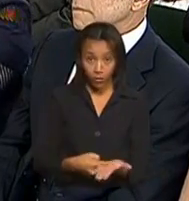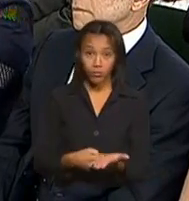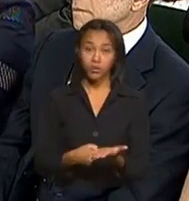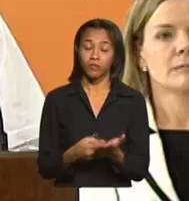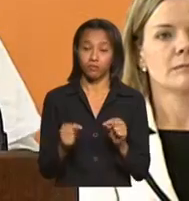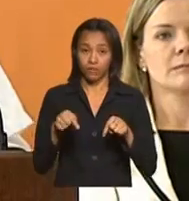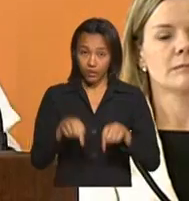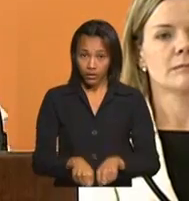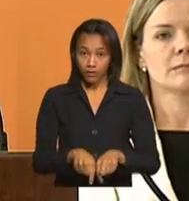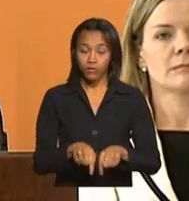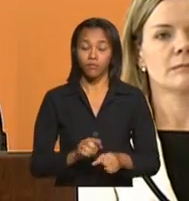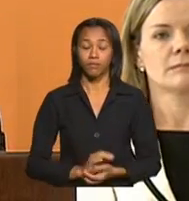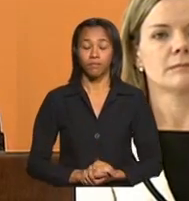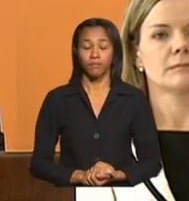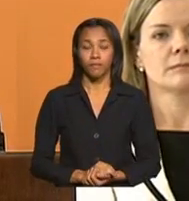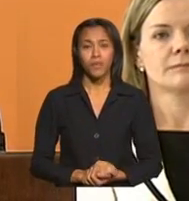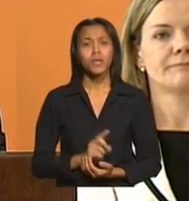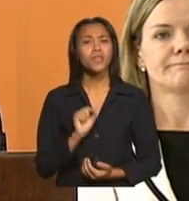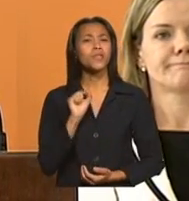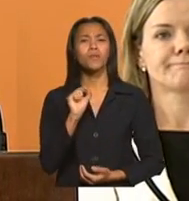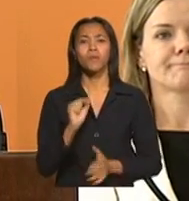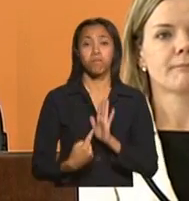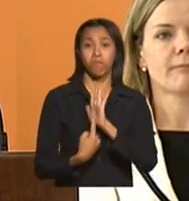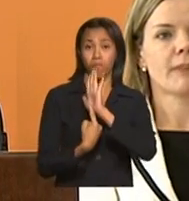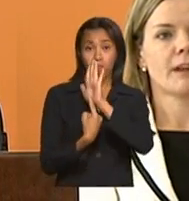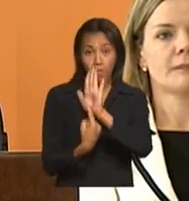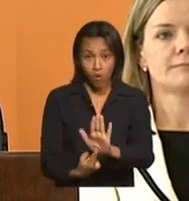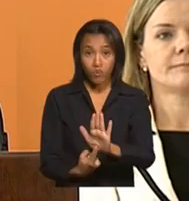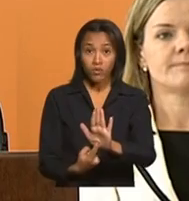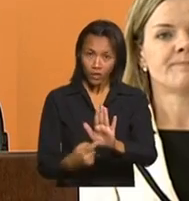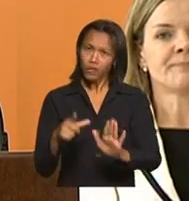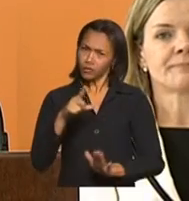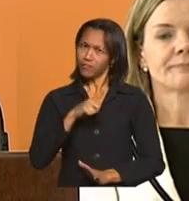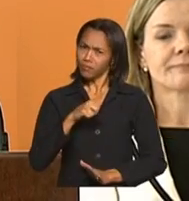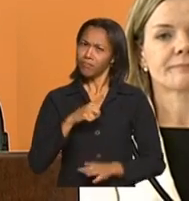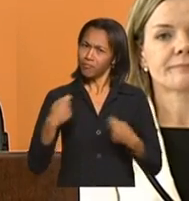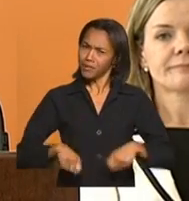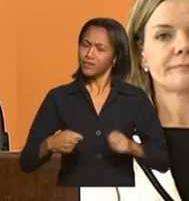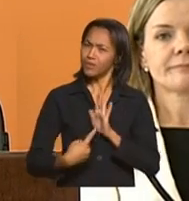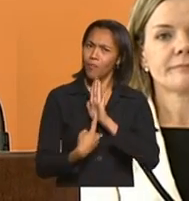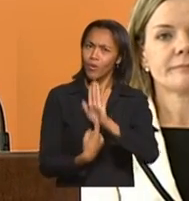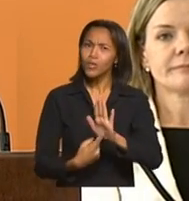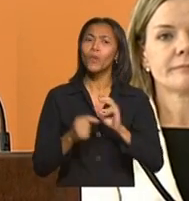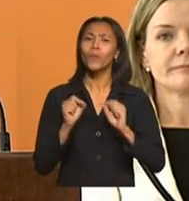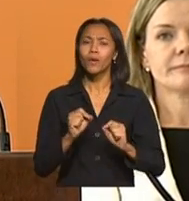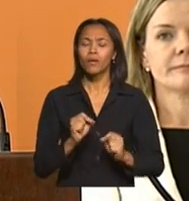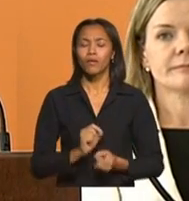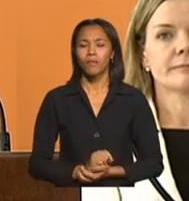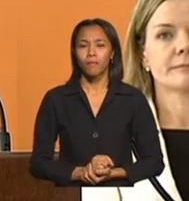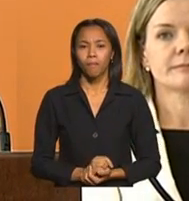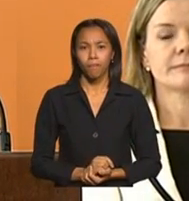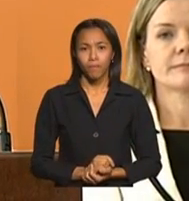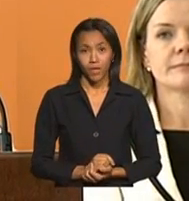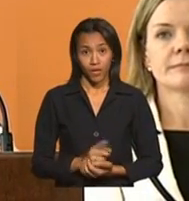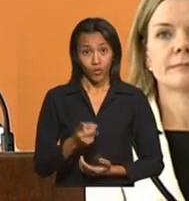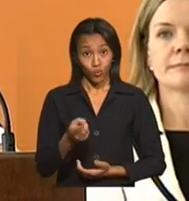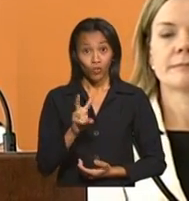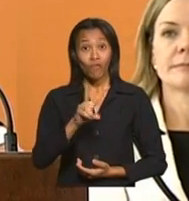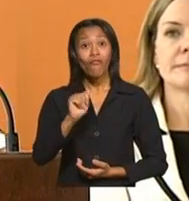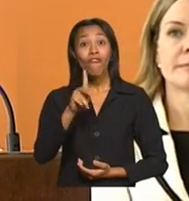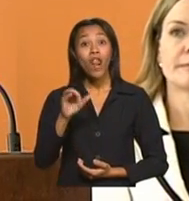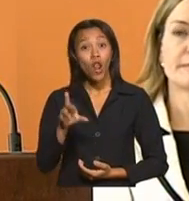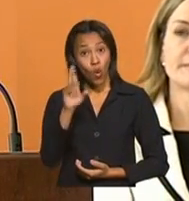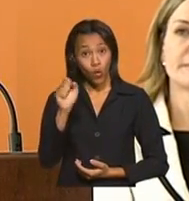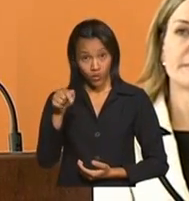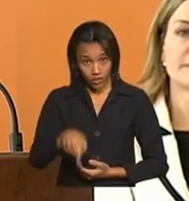pacto que mostra e que tem de mostrar a evolução dos valores no